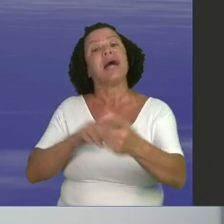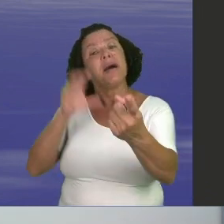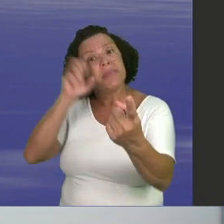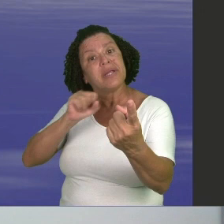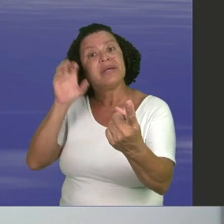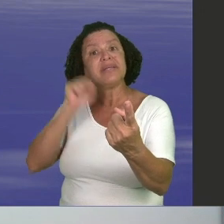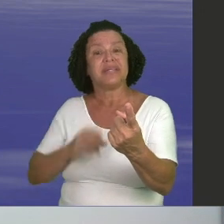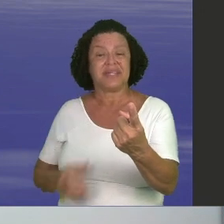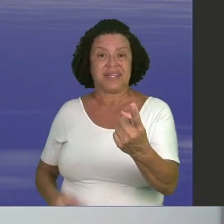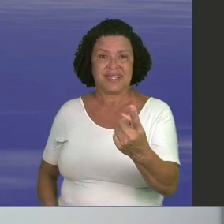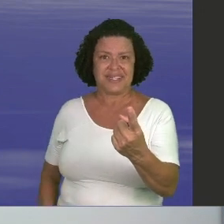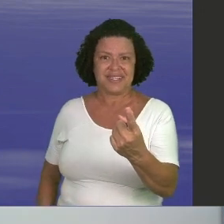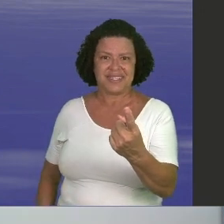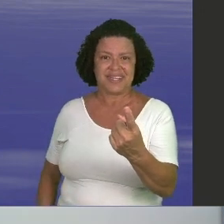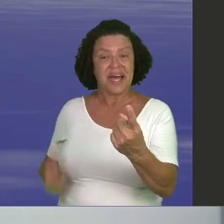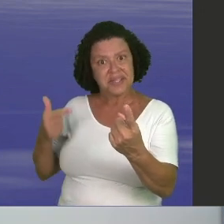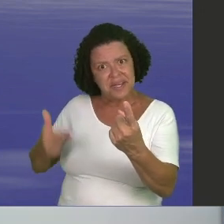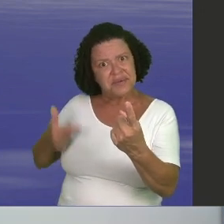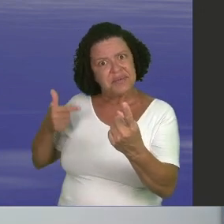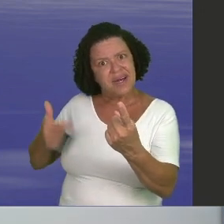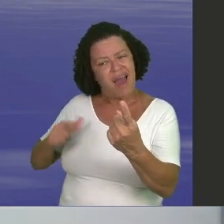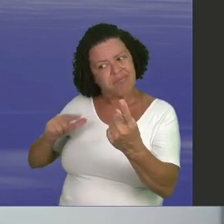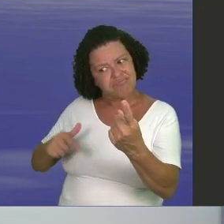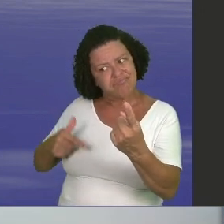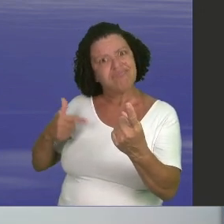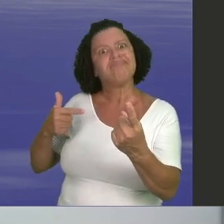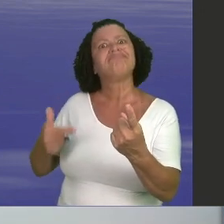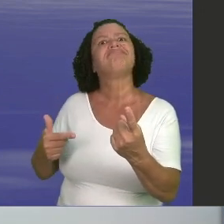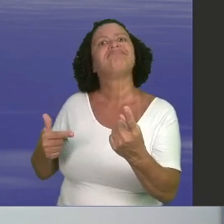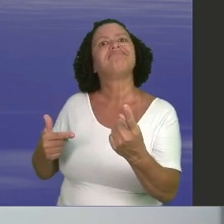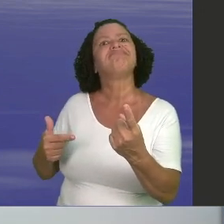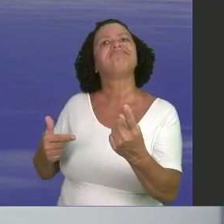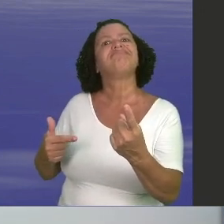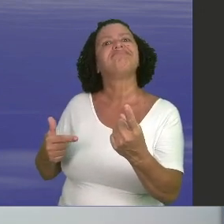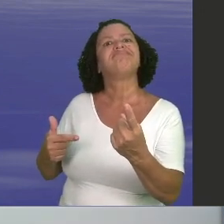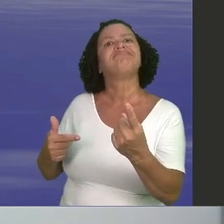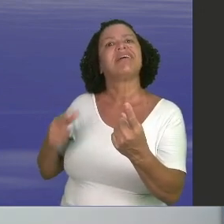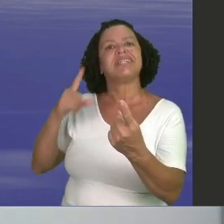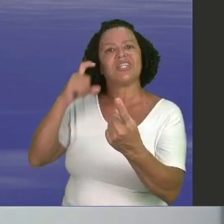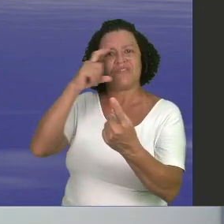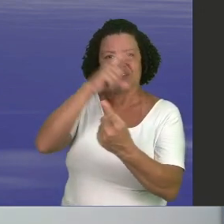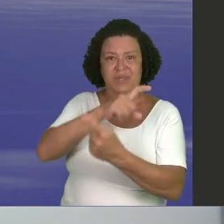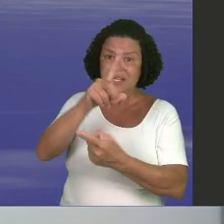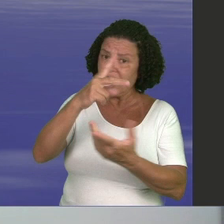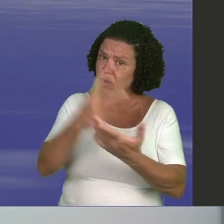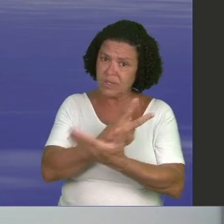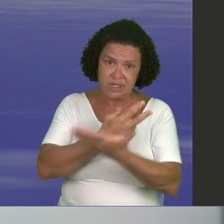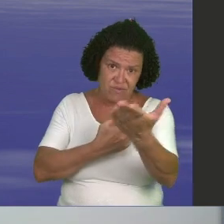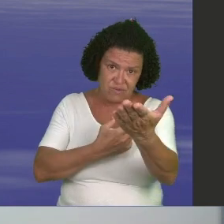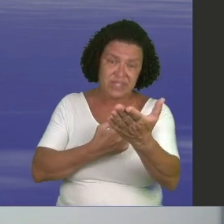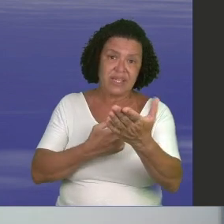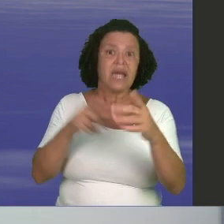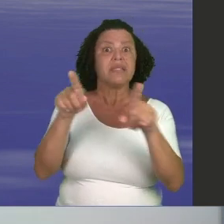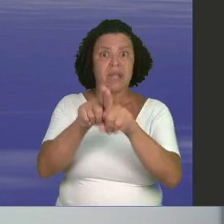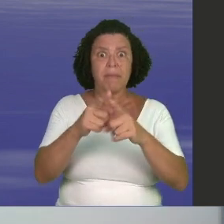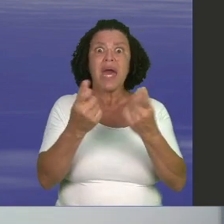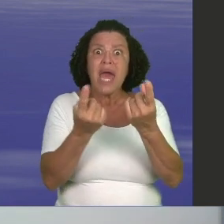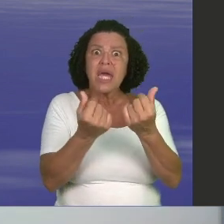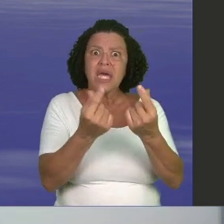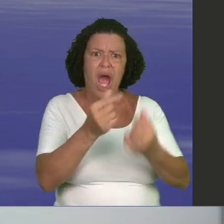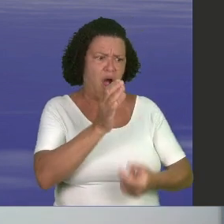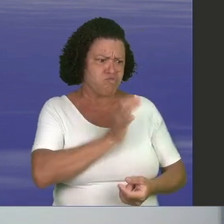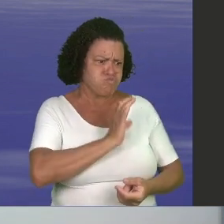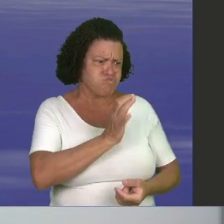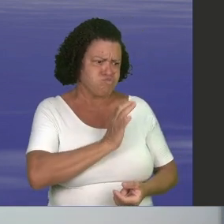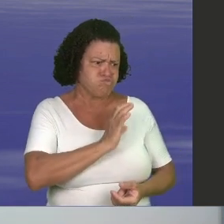aprender a trabalhar essas grandes dificuldades, como também a riqueza. O homem